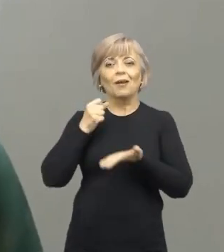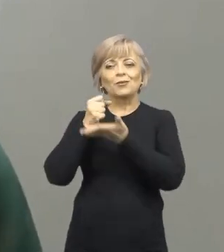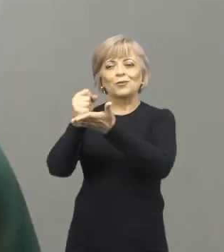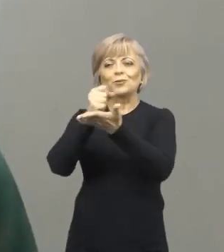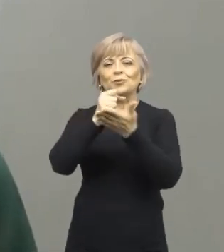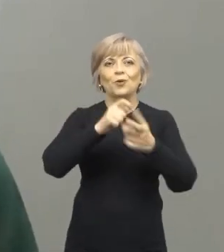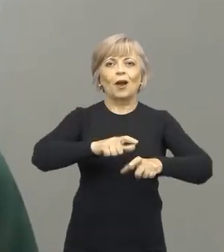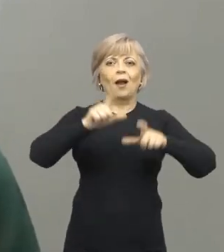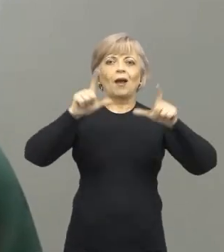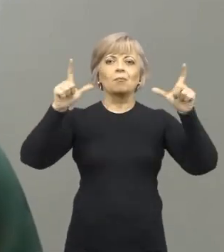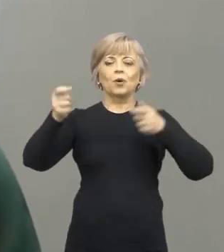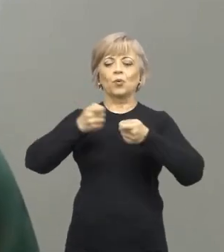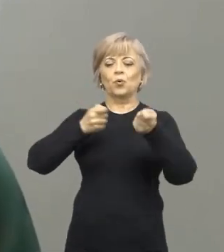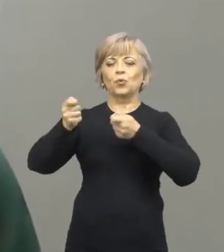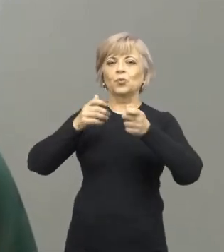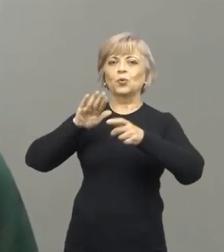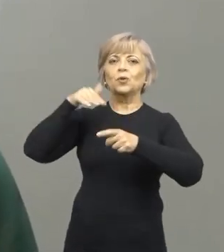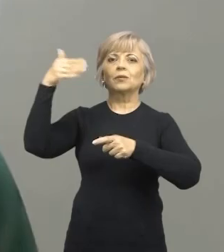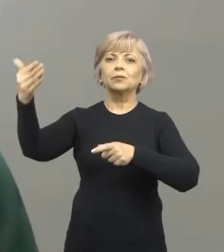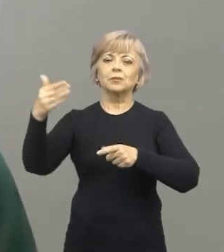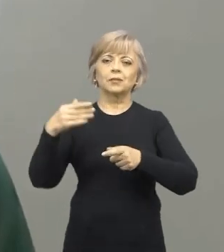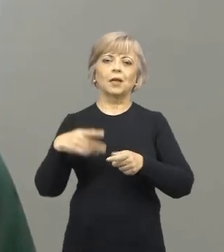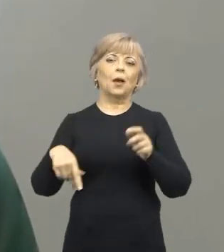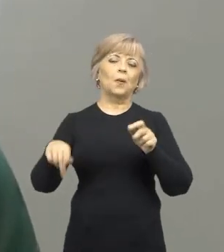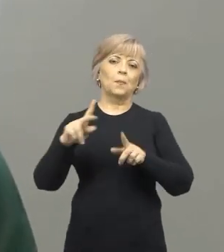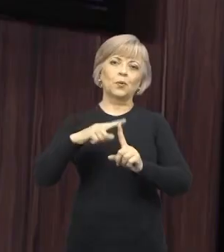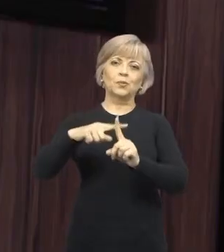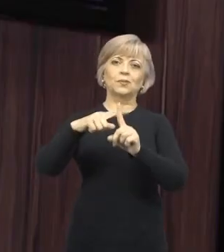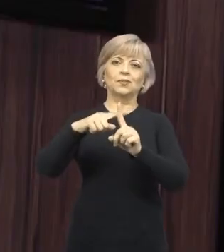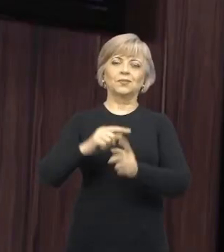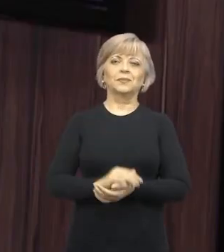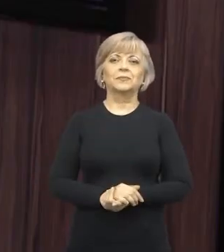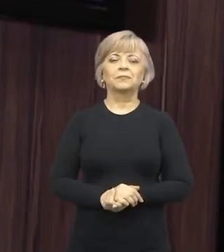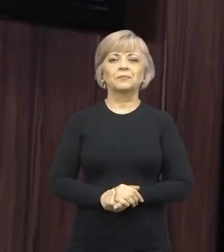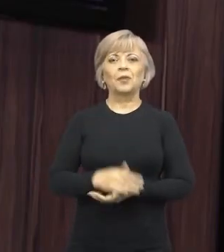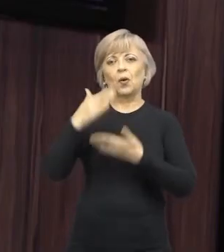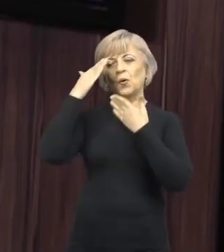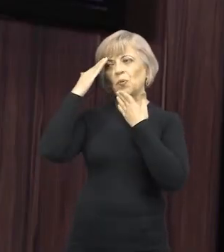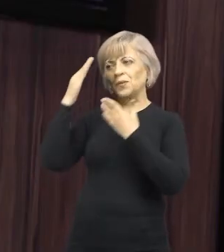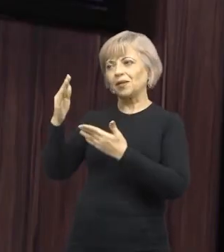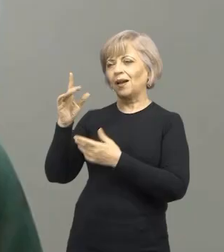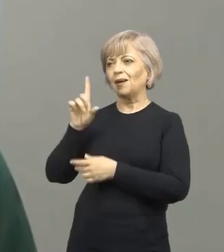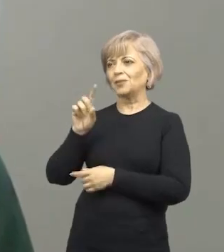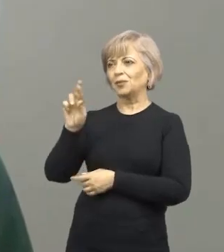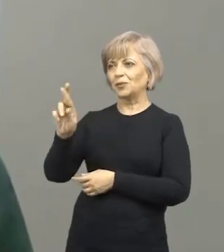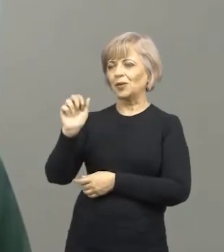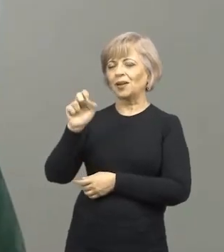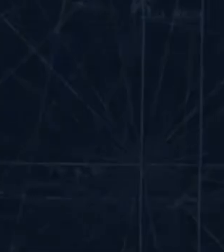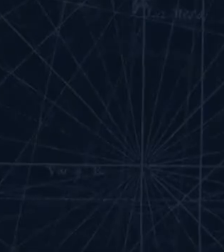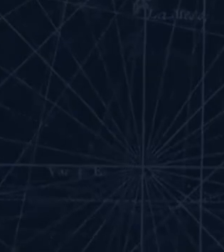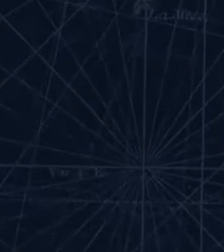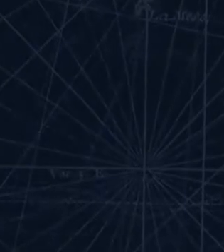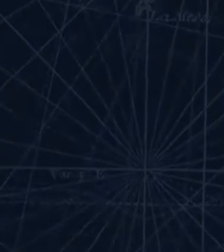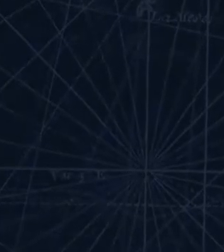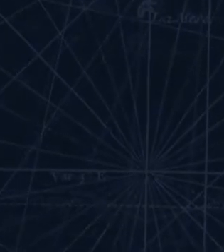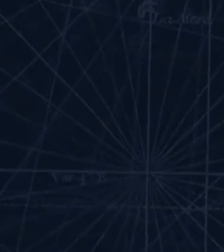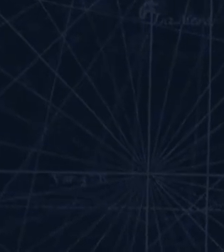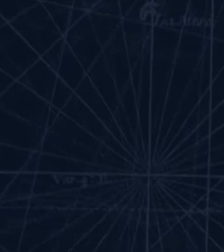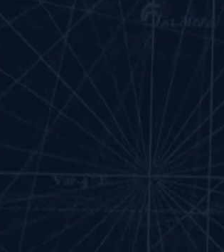a cultura do controle externo de forma muito propositiva. Muito obrigada, doutora Andréia Min. Obrigada.